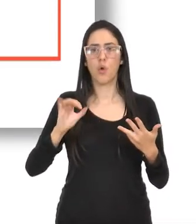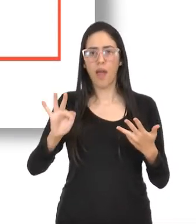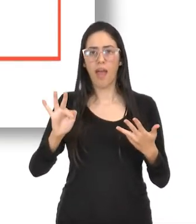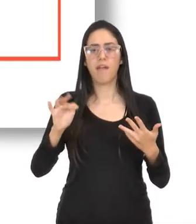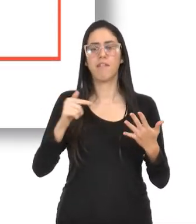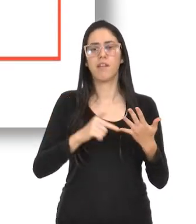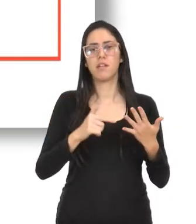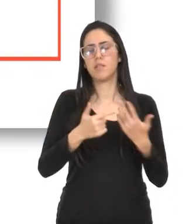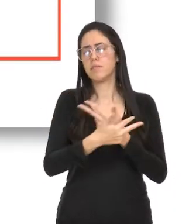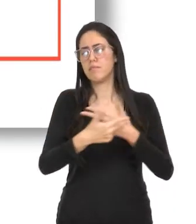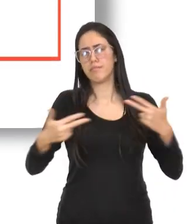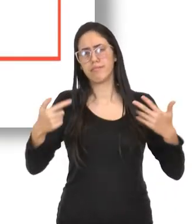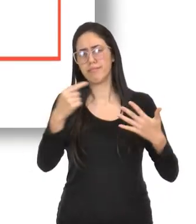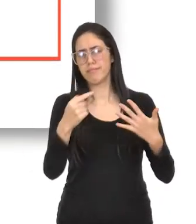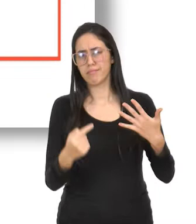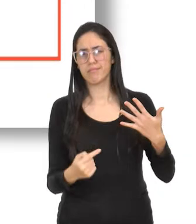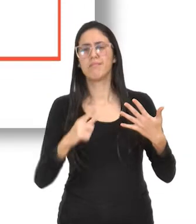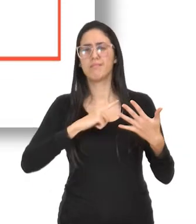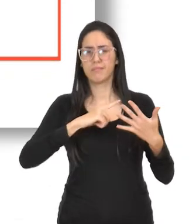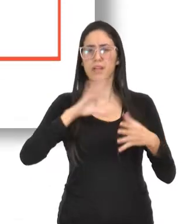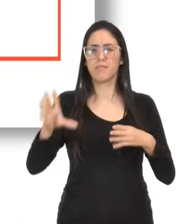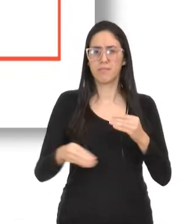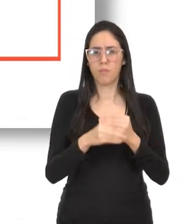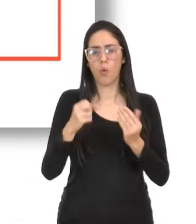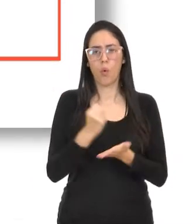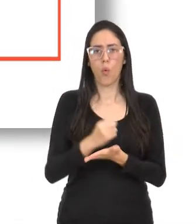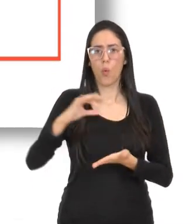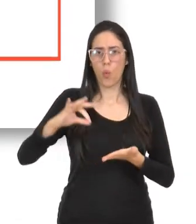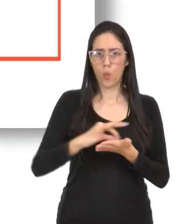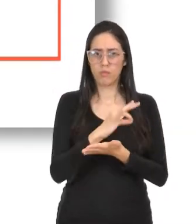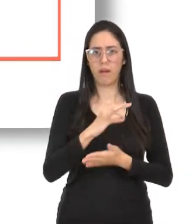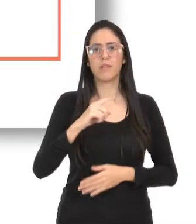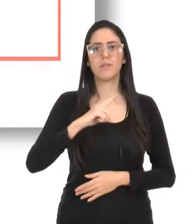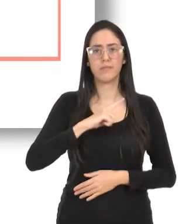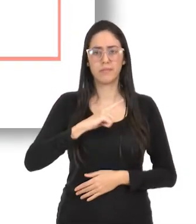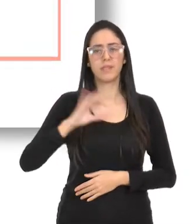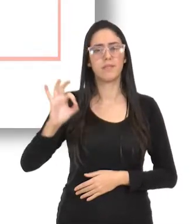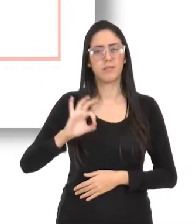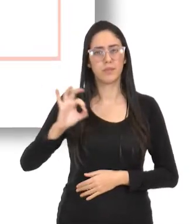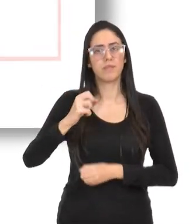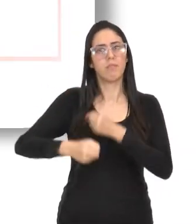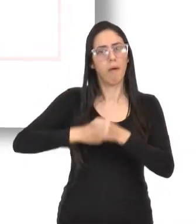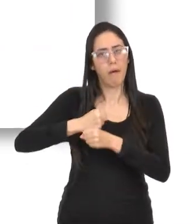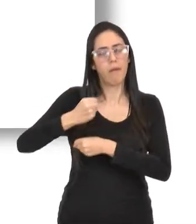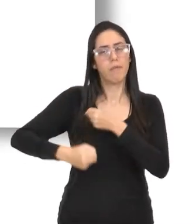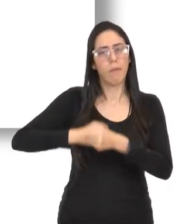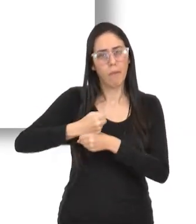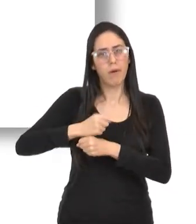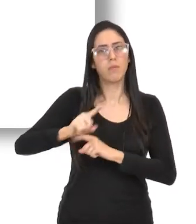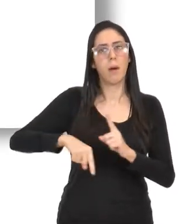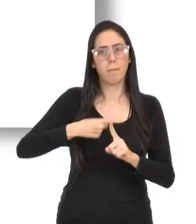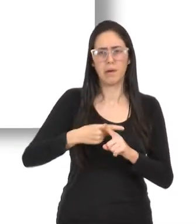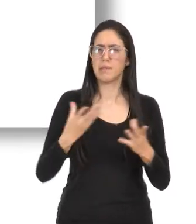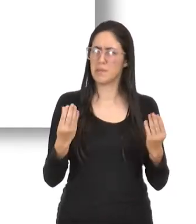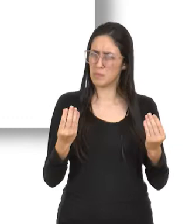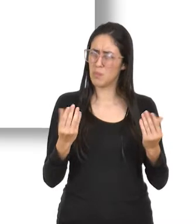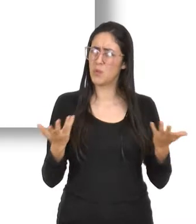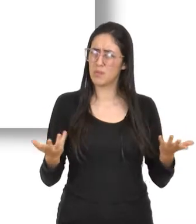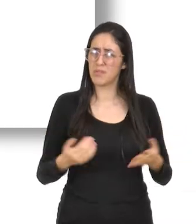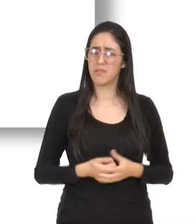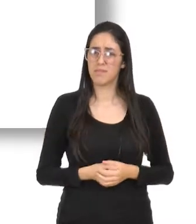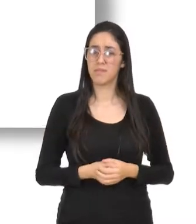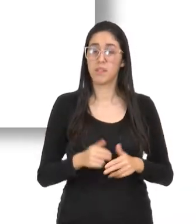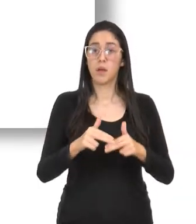registros, seguros e demais despesas do contrato apresentado como um percentual anual. Bastante coisa,